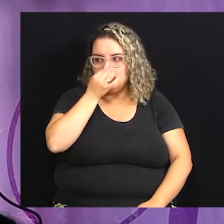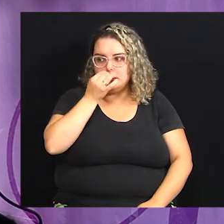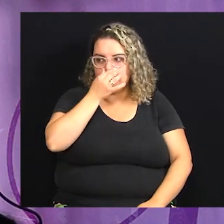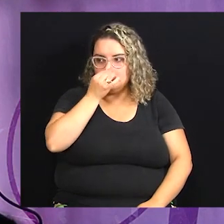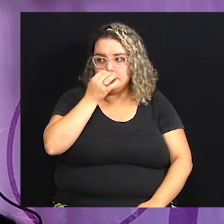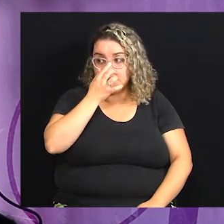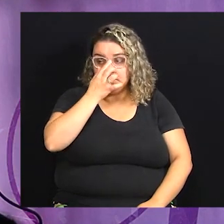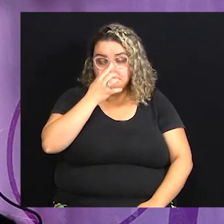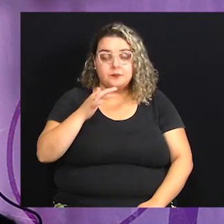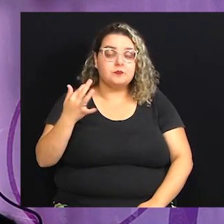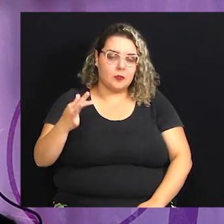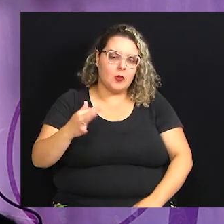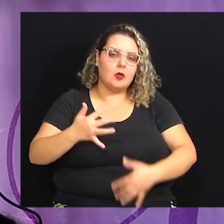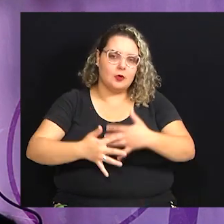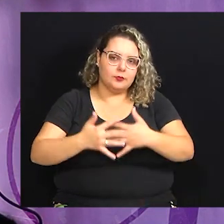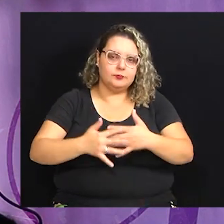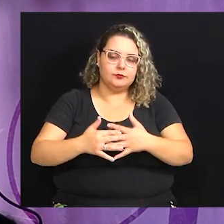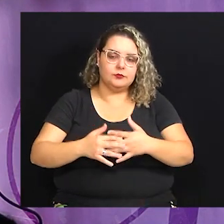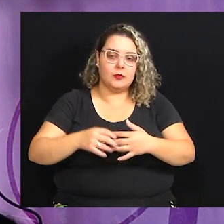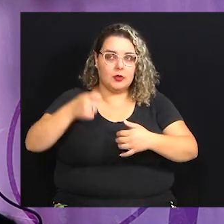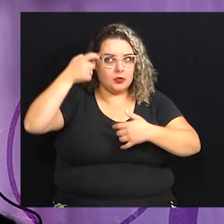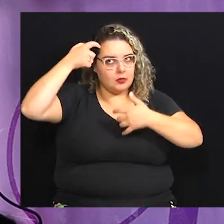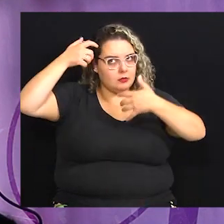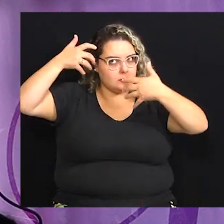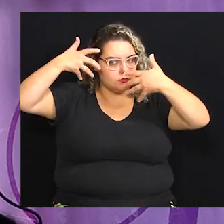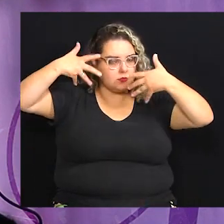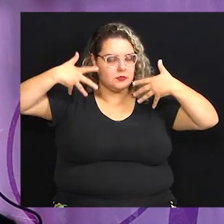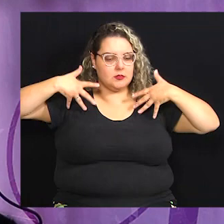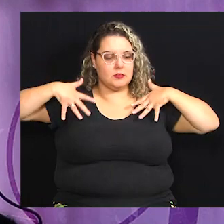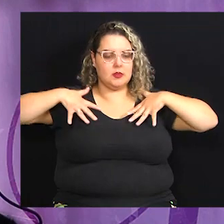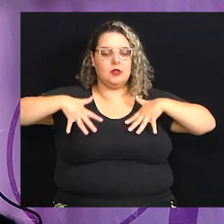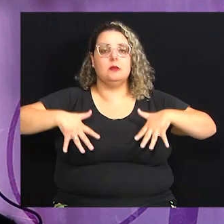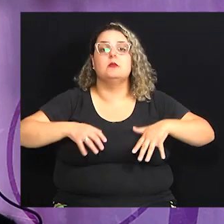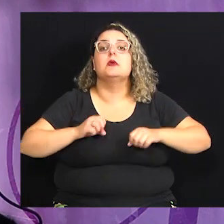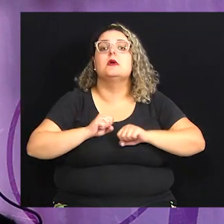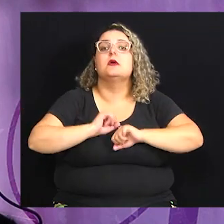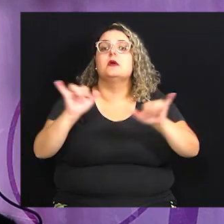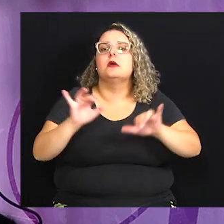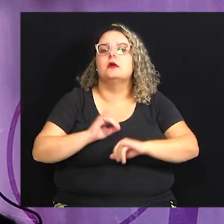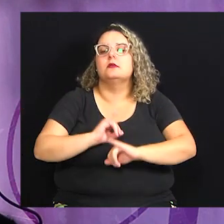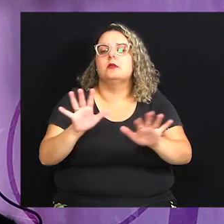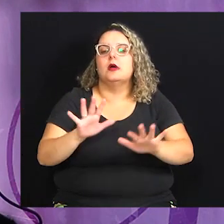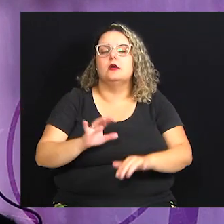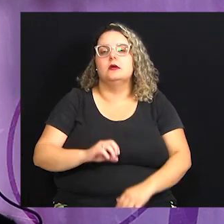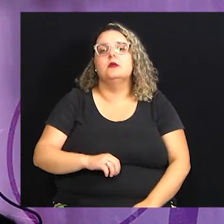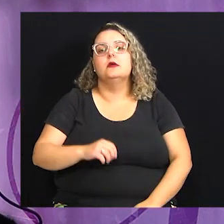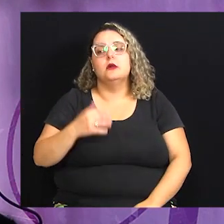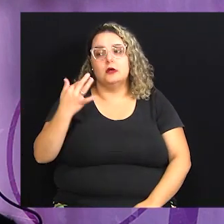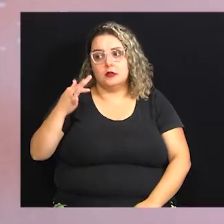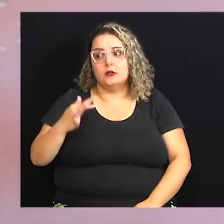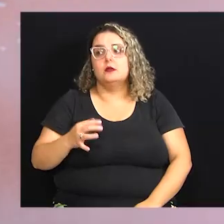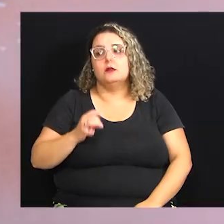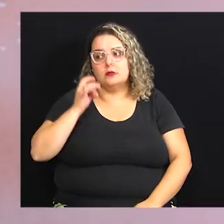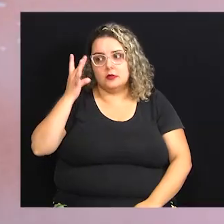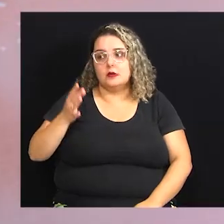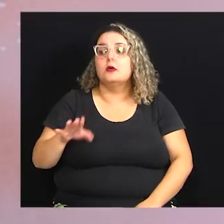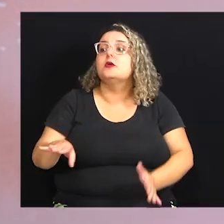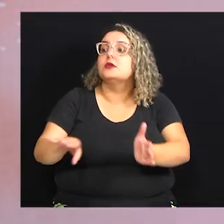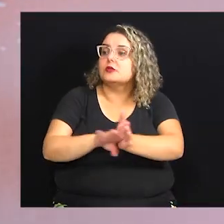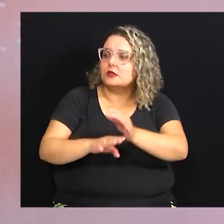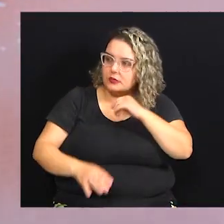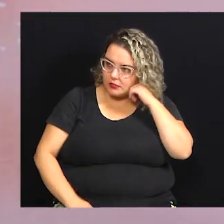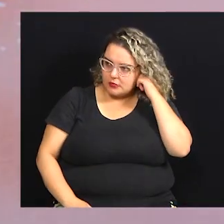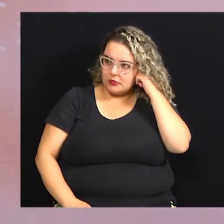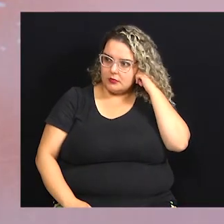já tenho dor ali me atrapalhando, então aqueles nervos que já estão ali esperando para disparar a dor, eles vão disparar com mais facilidade. Eu ia chegar nesse